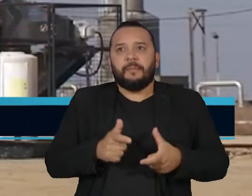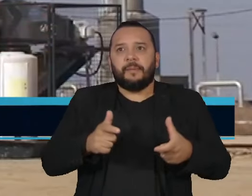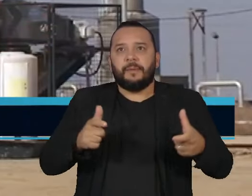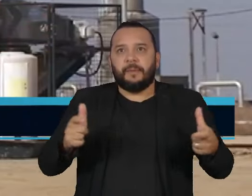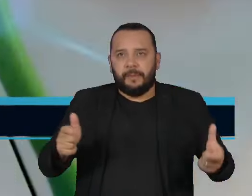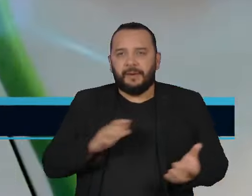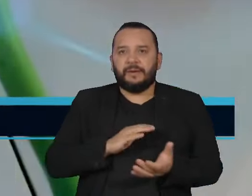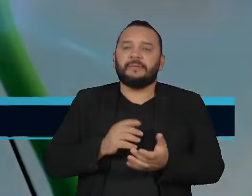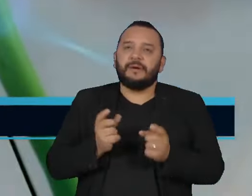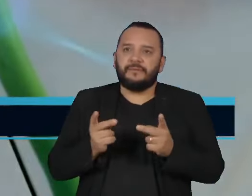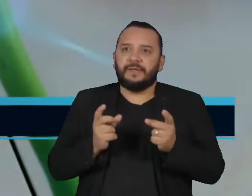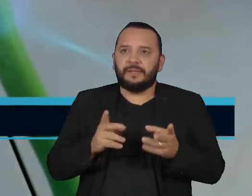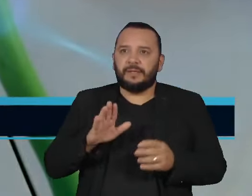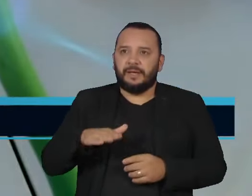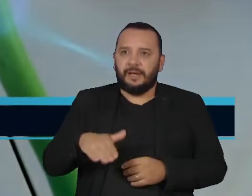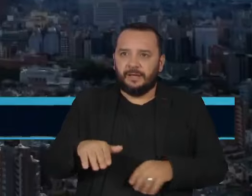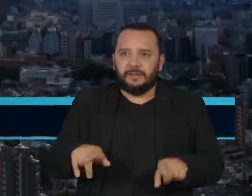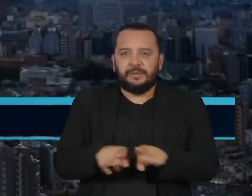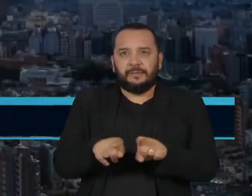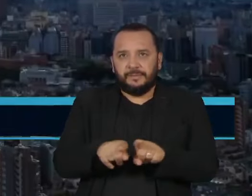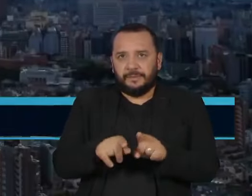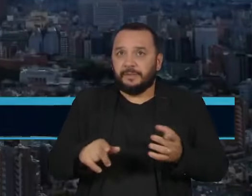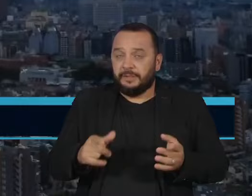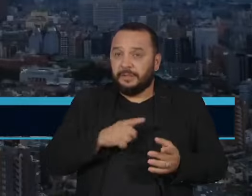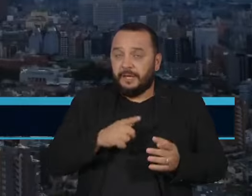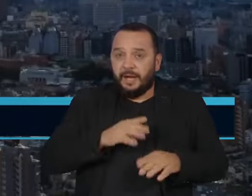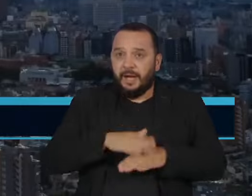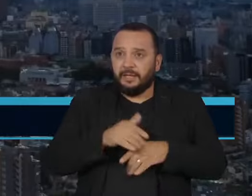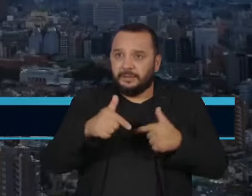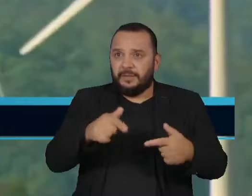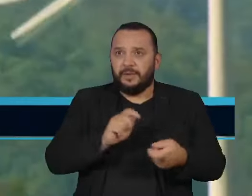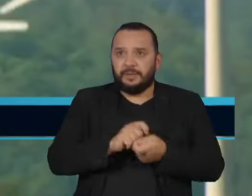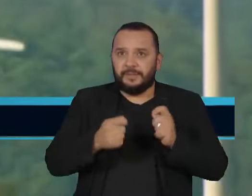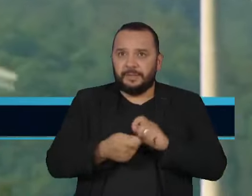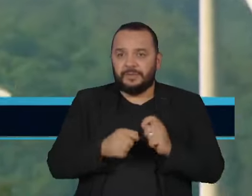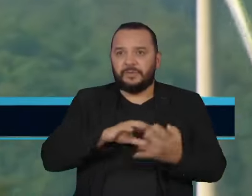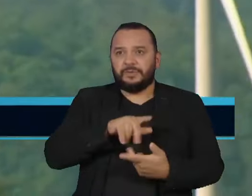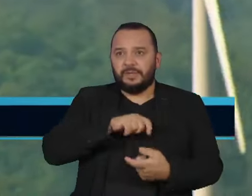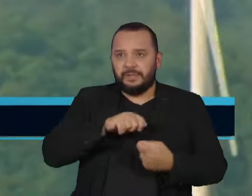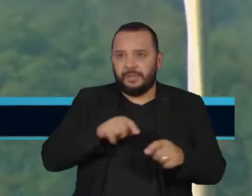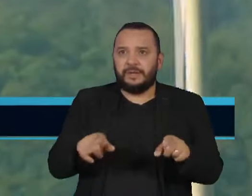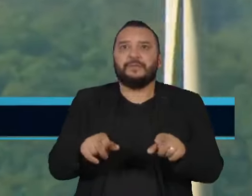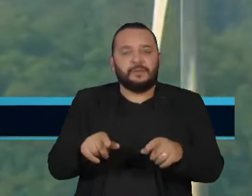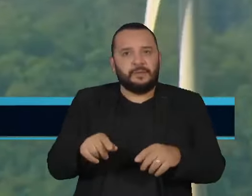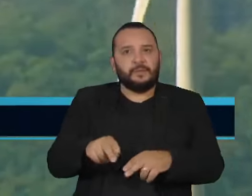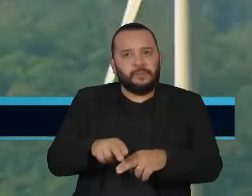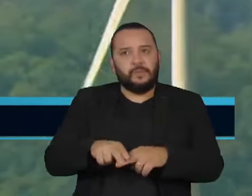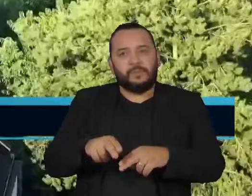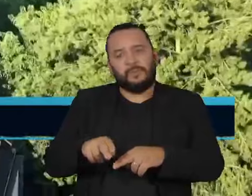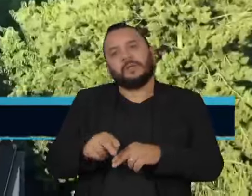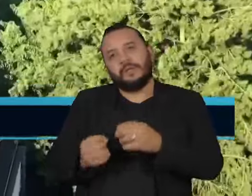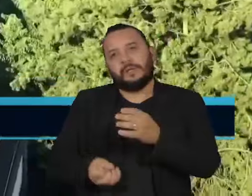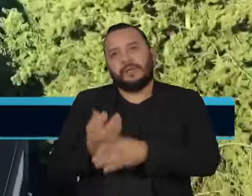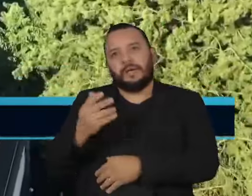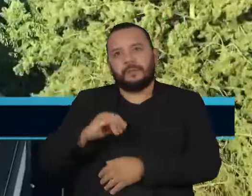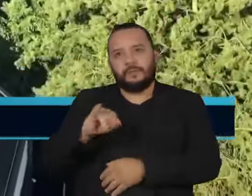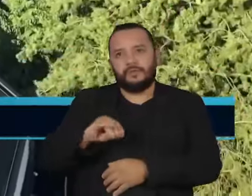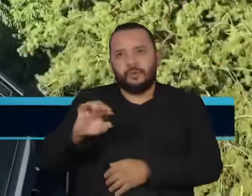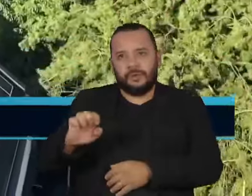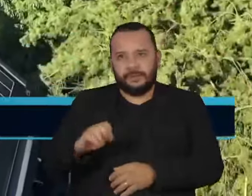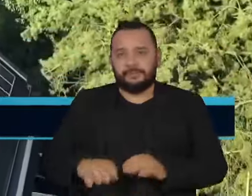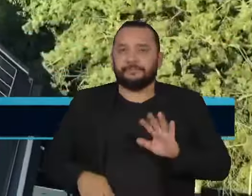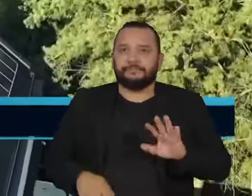commodity, mas também desmontar as iniciativas de transição verde implantadas por Biden. Em